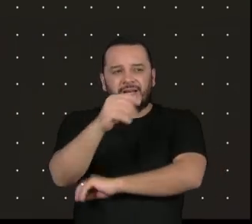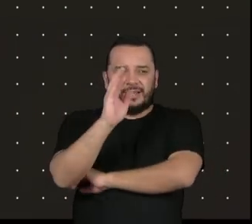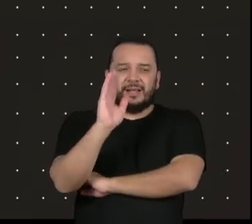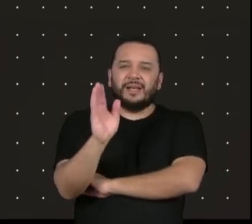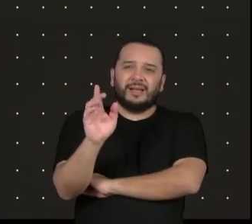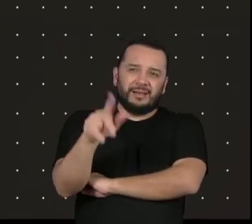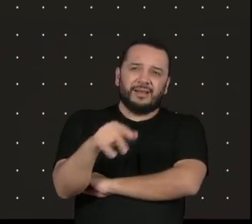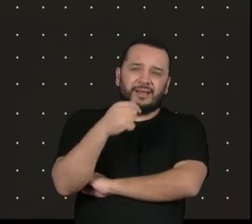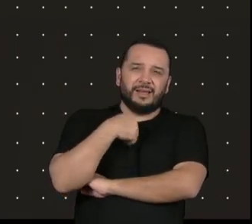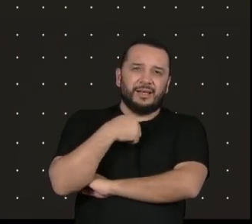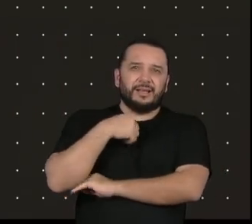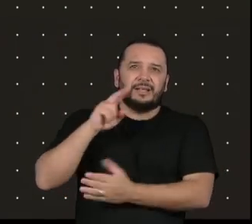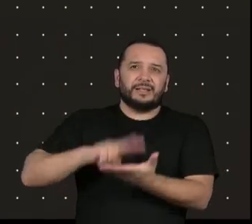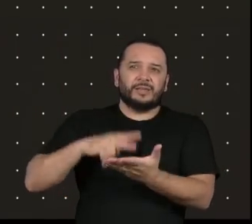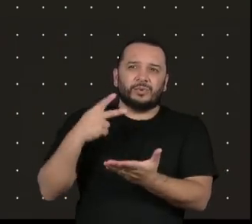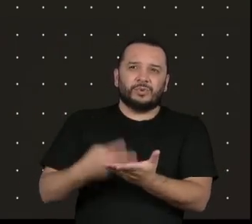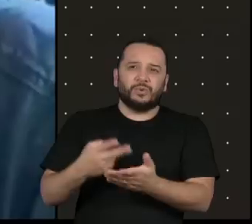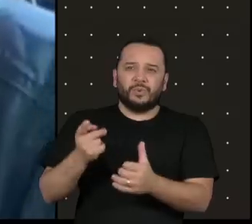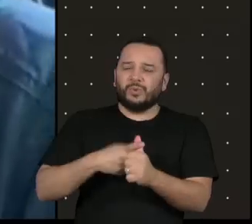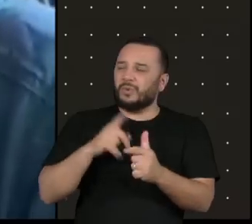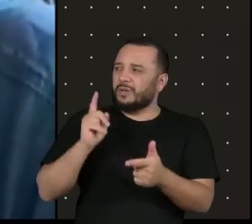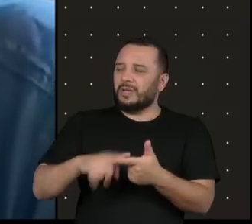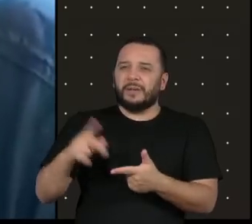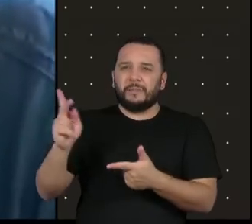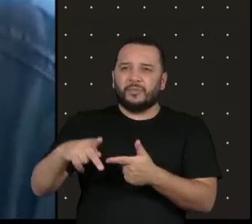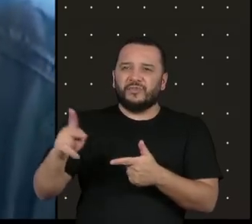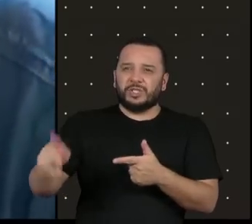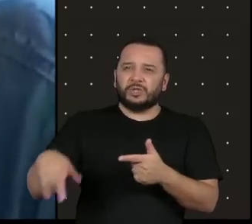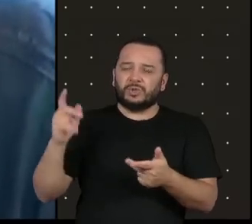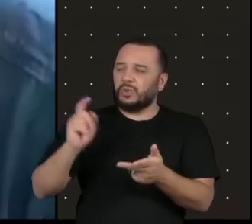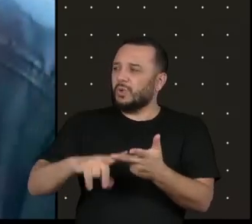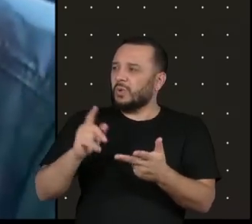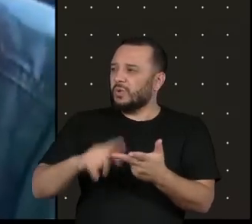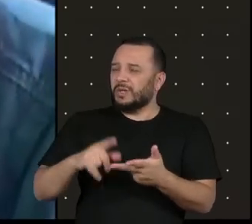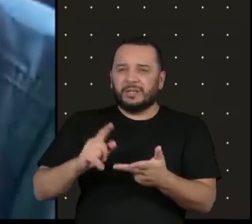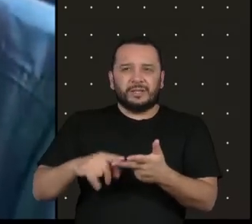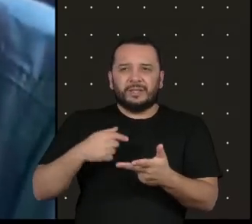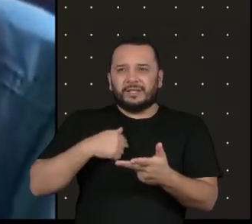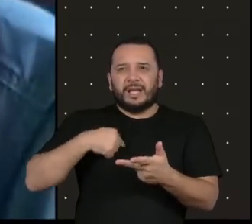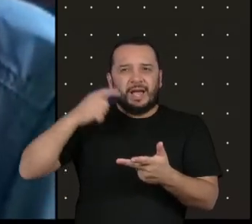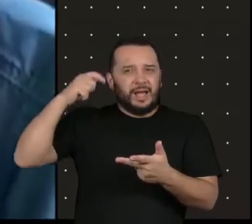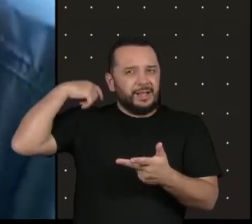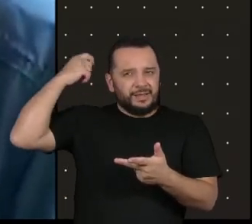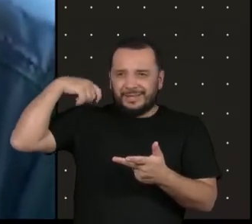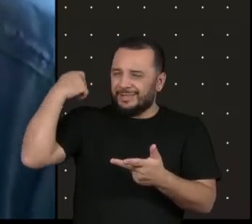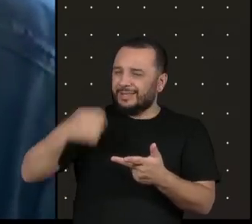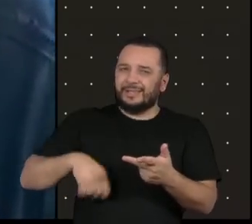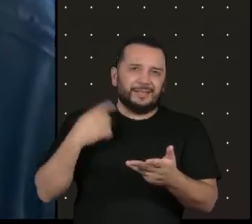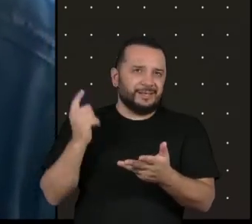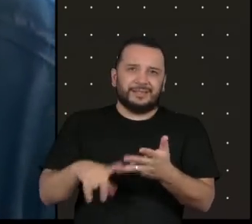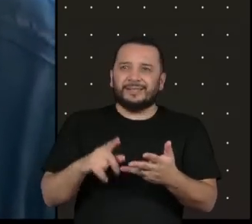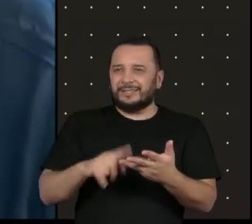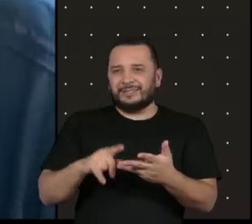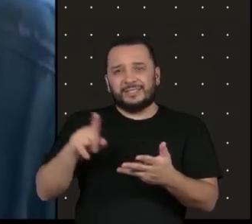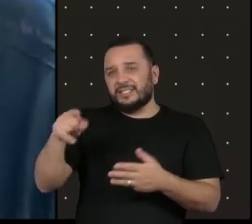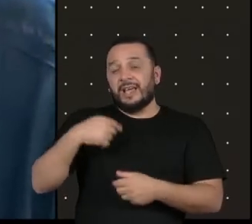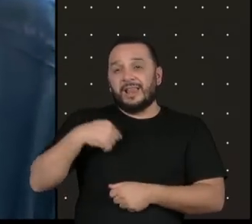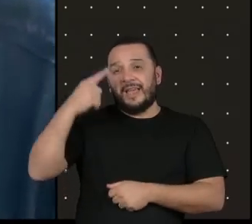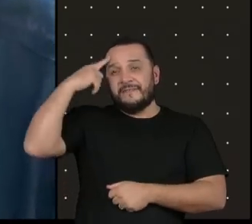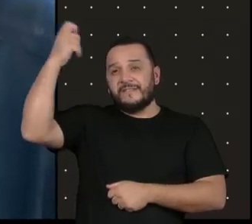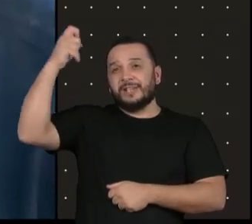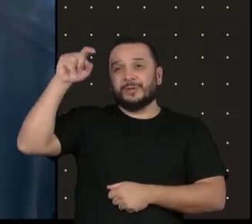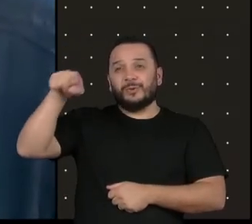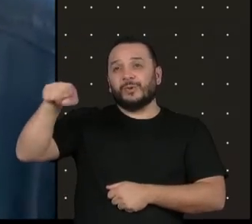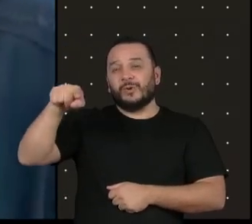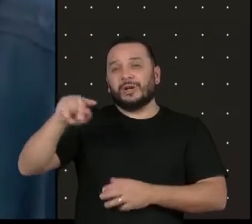escritora, professora e até inventora, entre aspas, da Escola